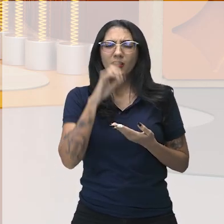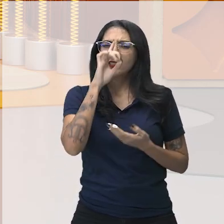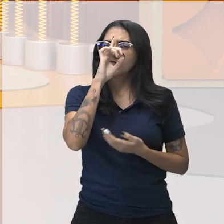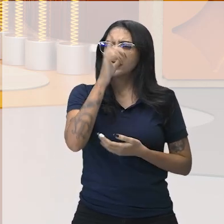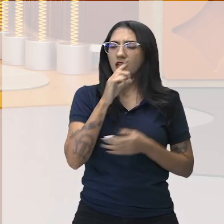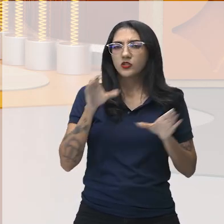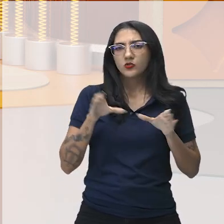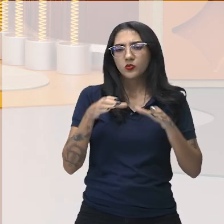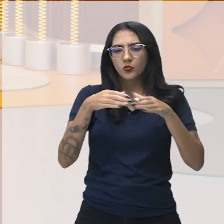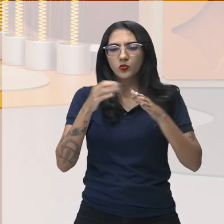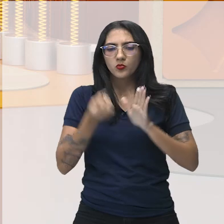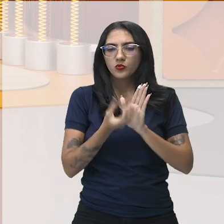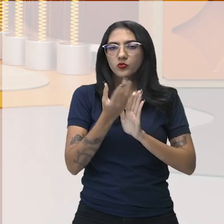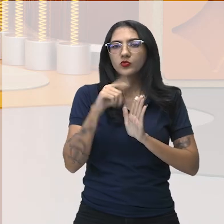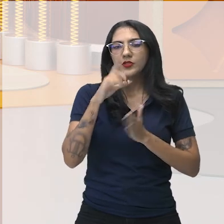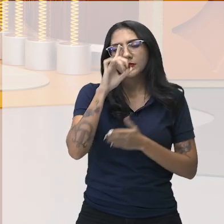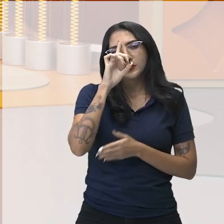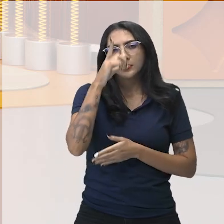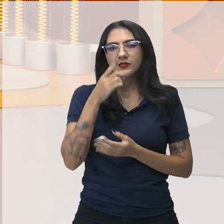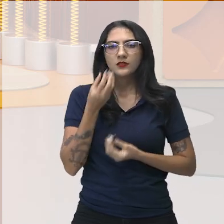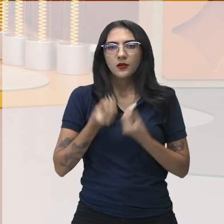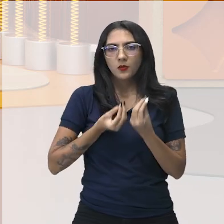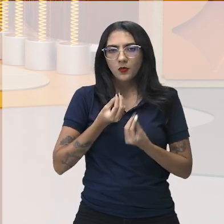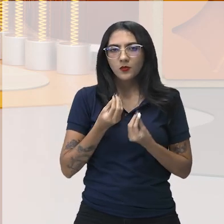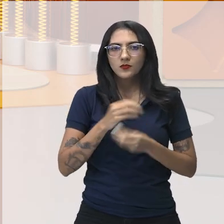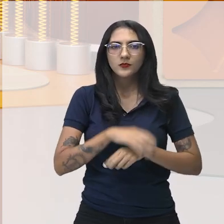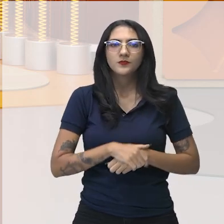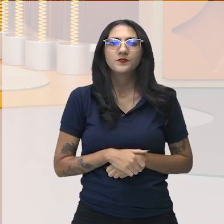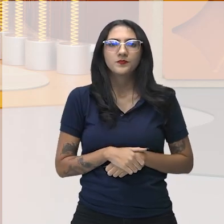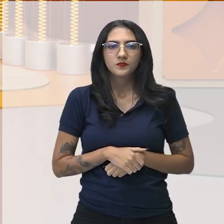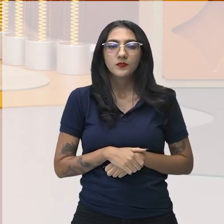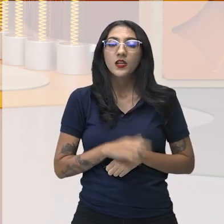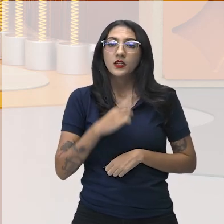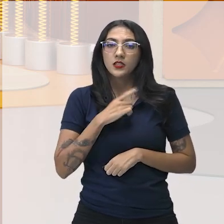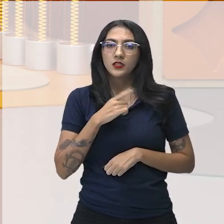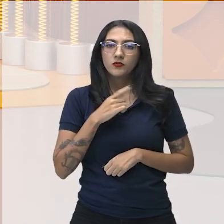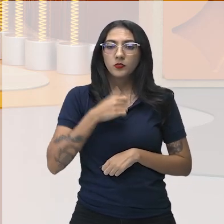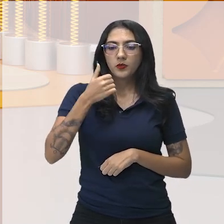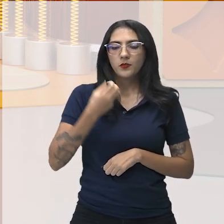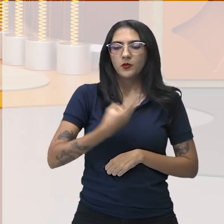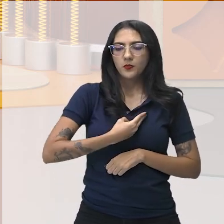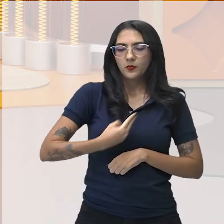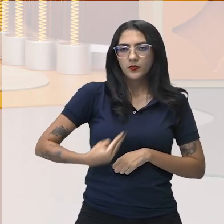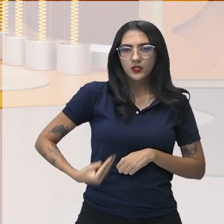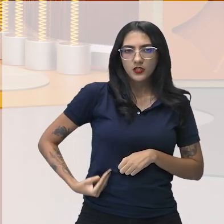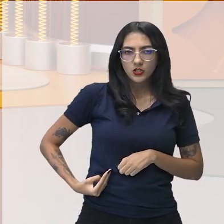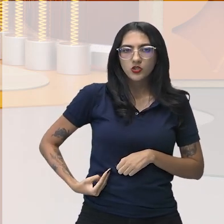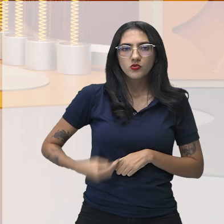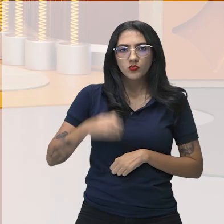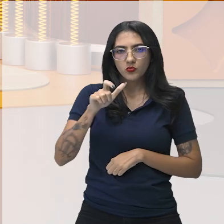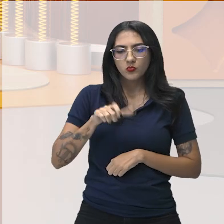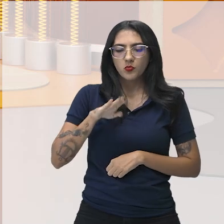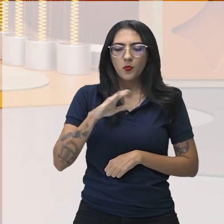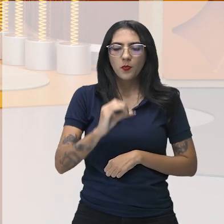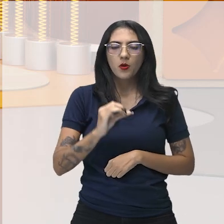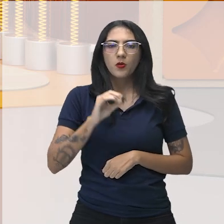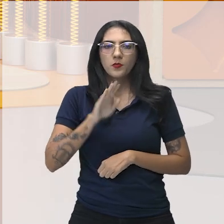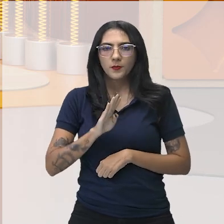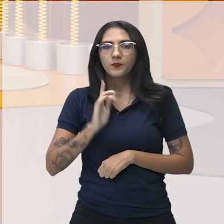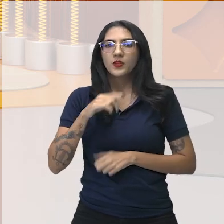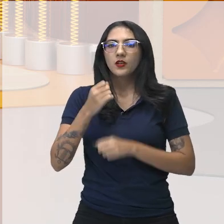a APEC, ela surgiu ali, veio do primeiro-ministro australiano Bob Hawke, que